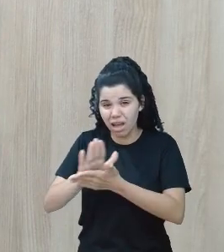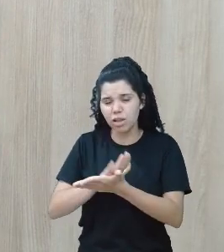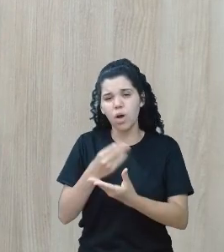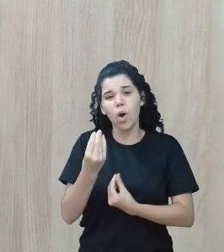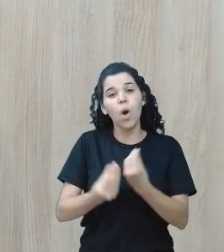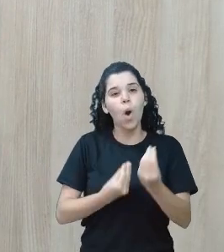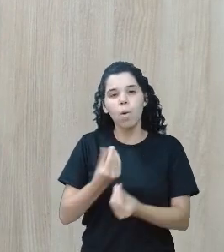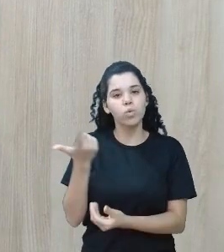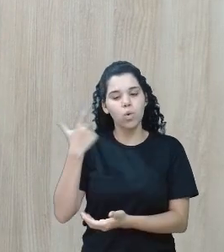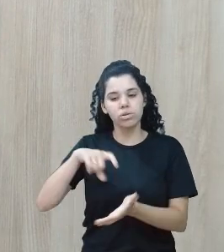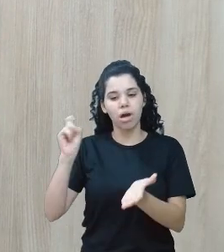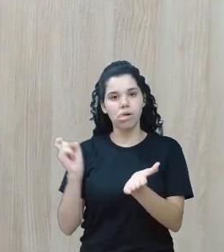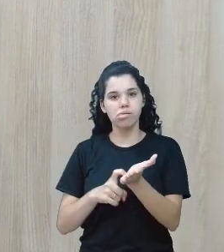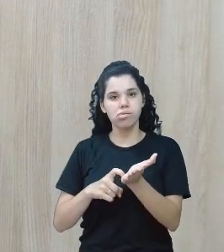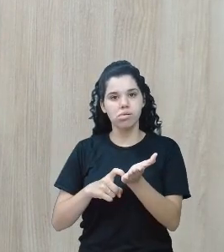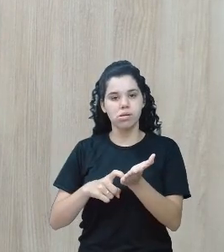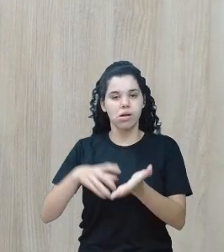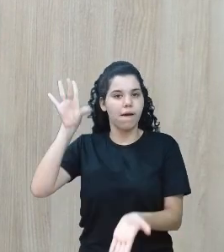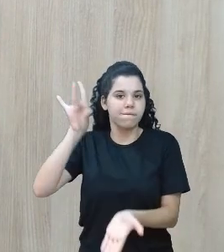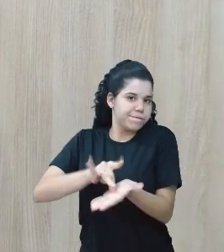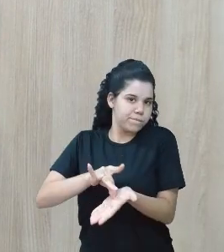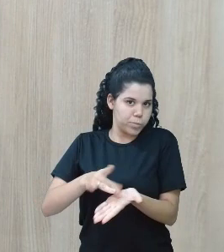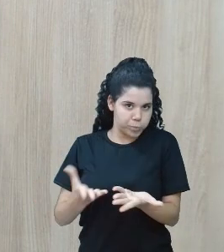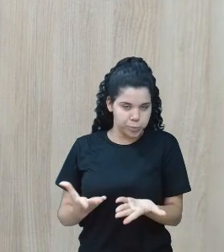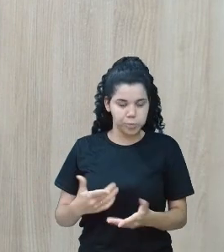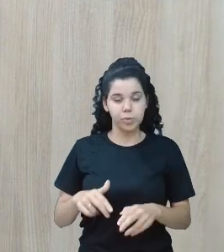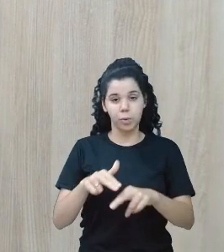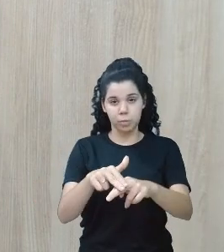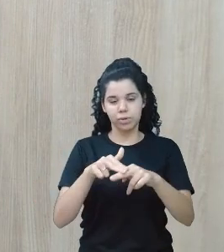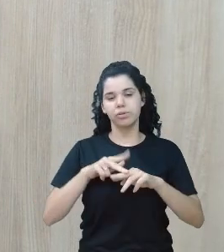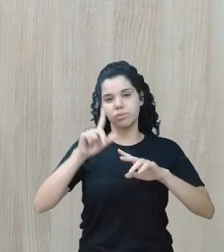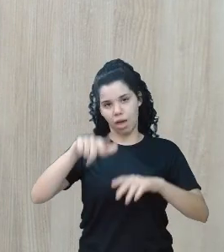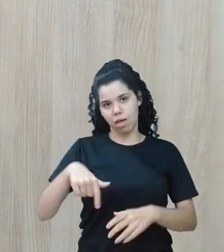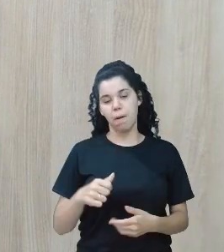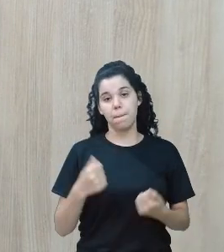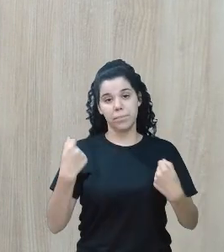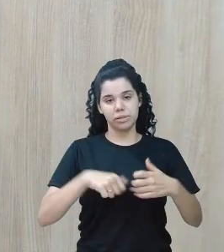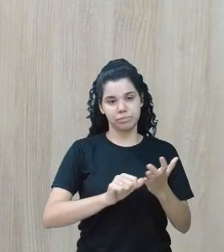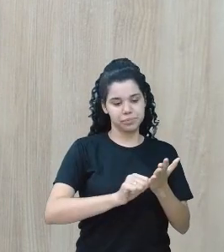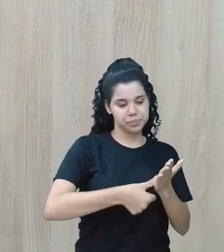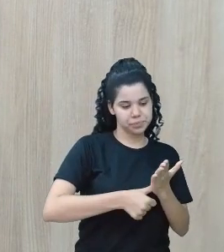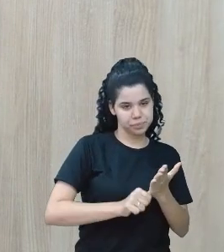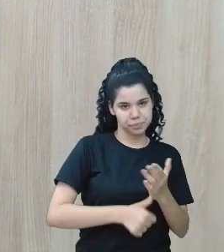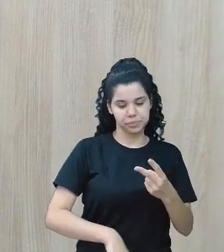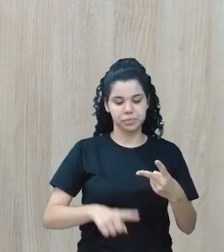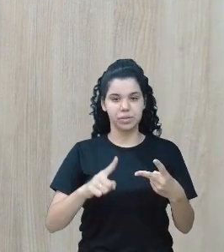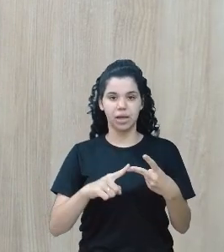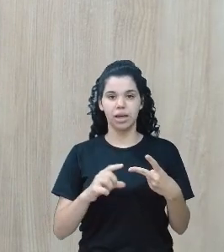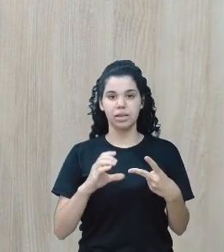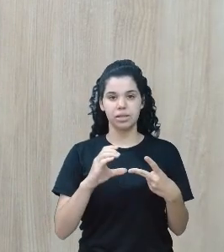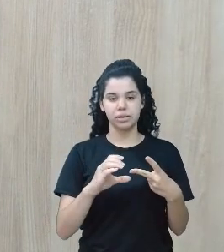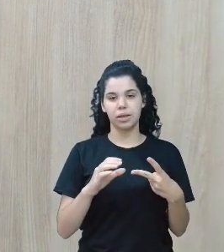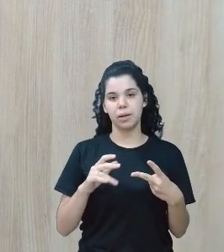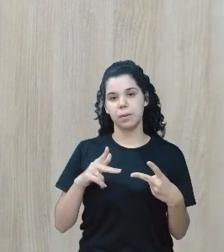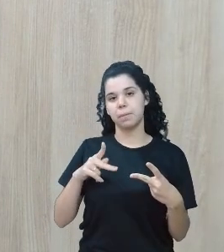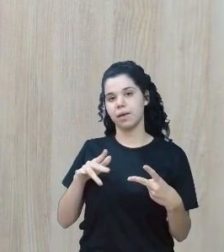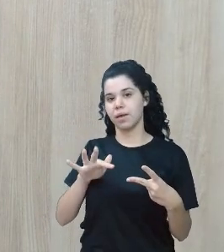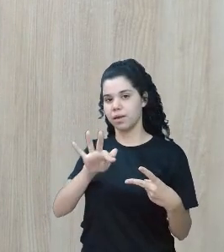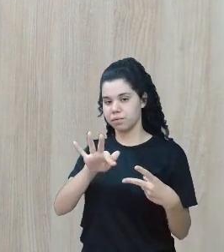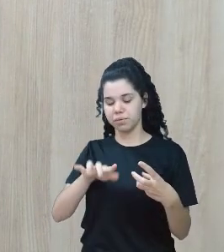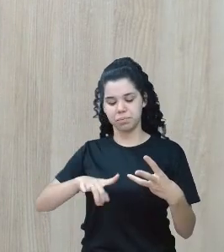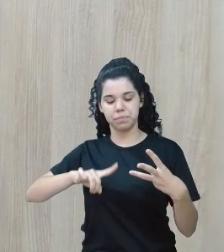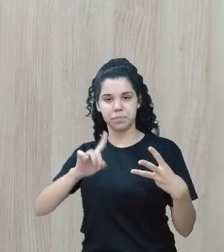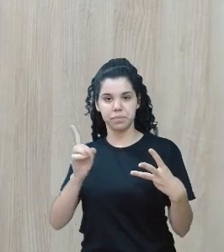não conseguem confirmar a inscrição. Entenderam? Então é isso. RG precisa estar na mão, CPF precisa estar na mão